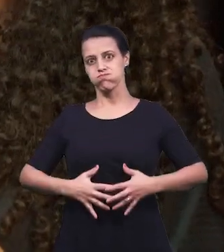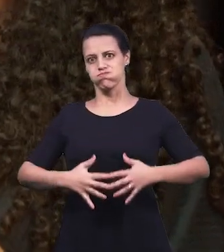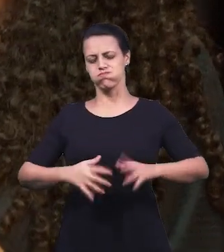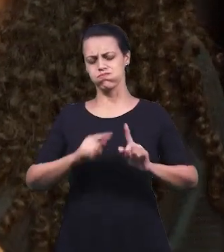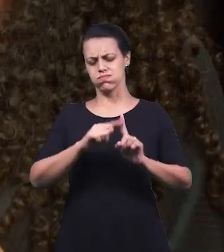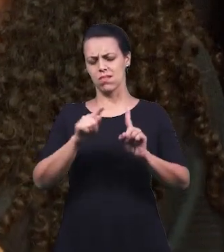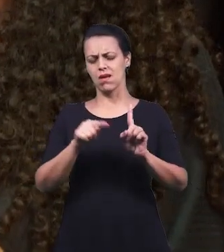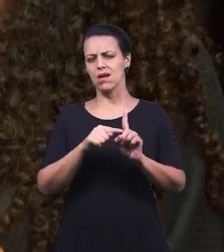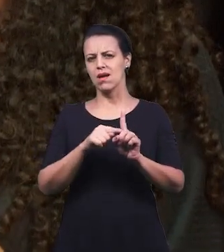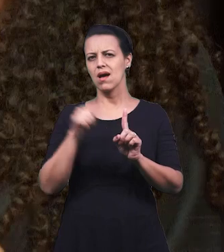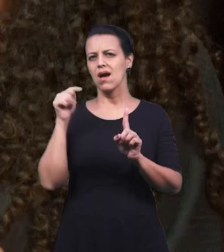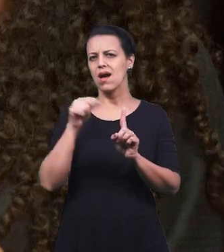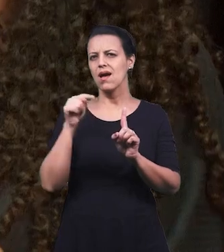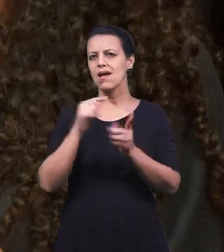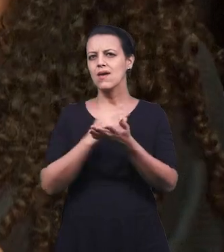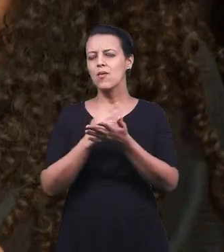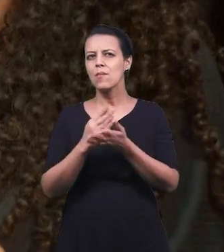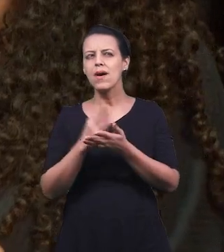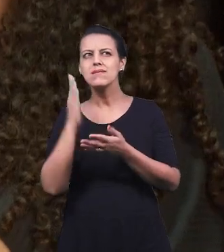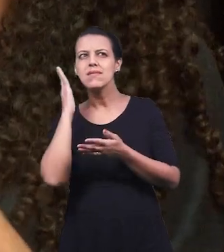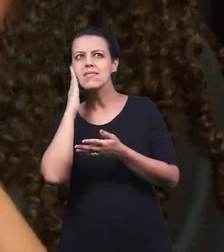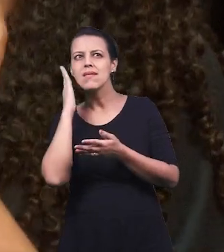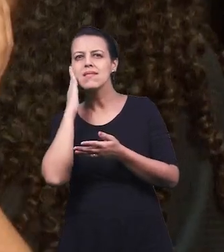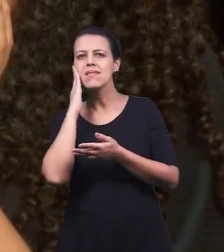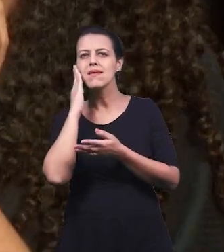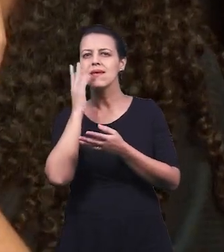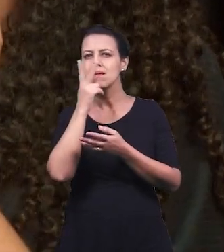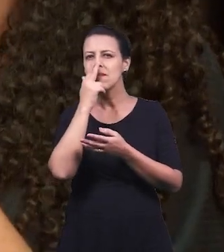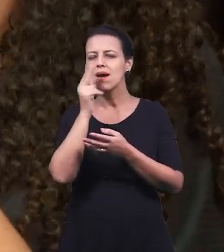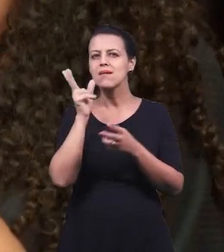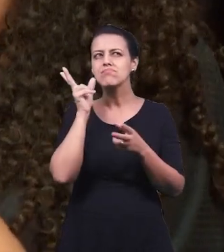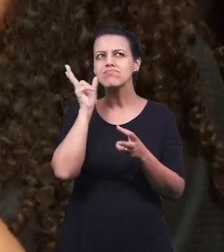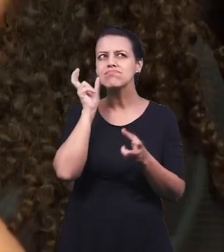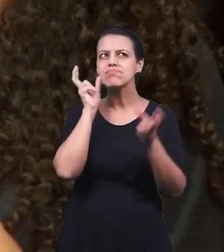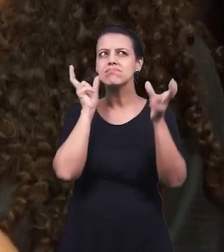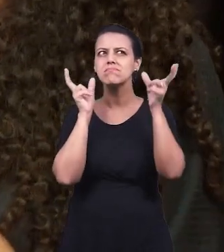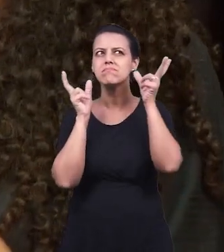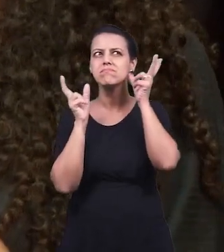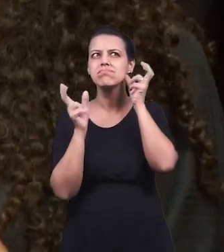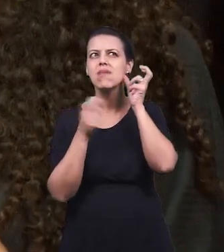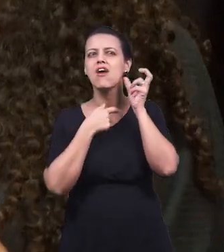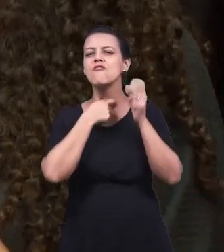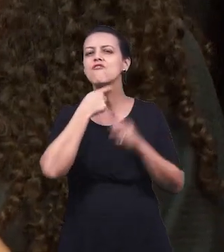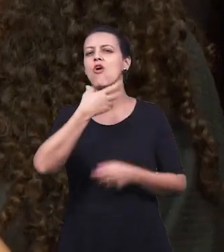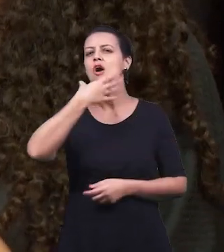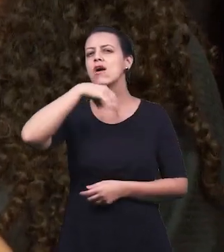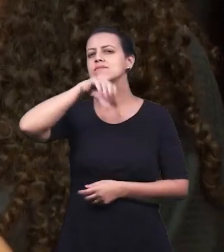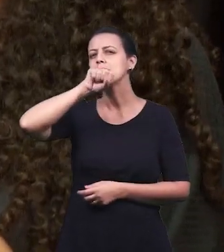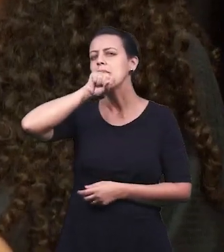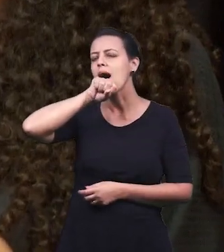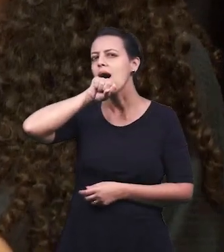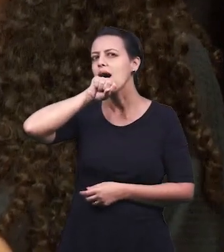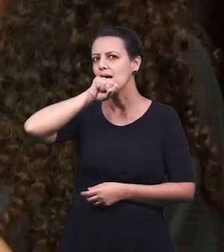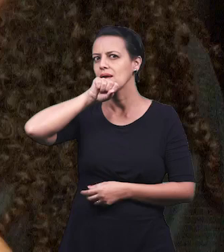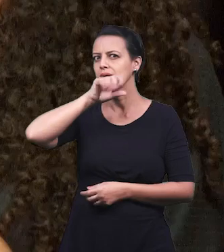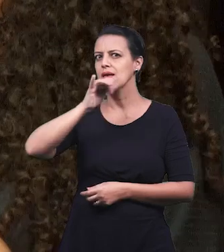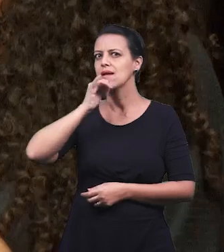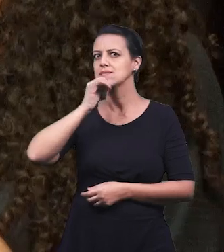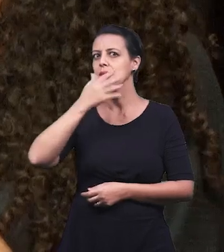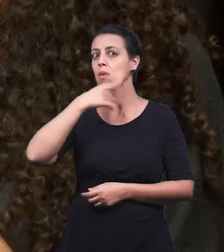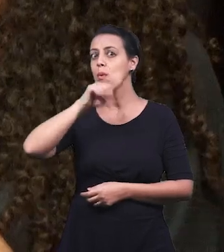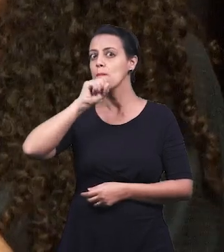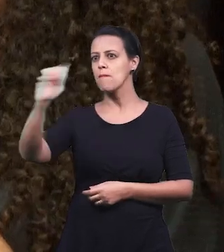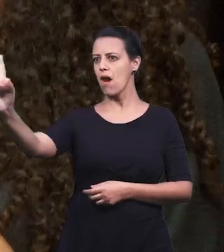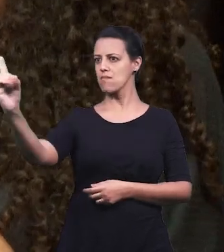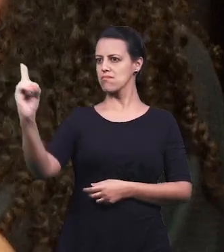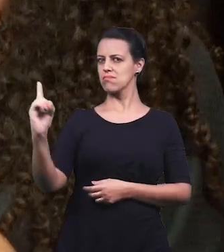criança começa já a discernir, vamos diferenciar o que seria a voz do pai, quando o pai entra em